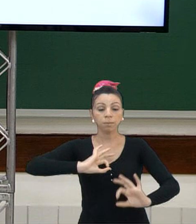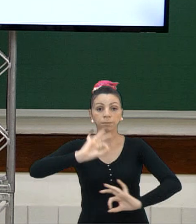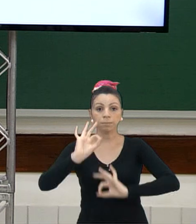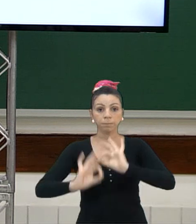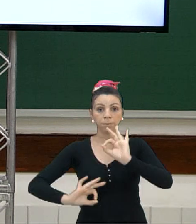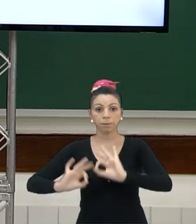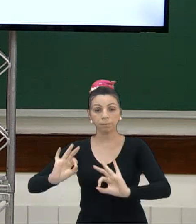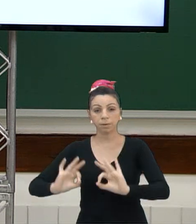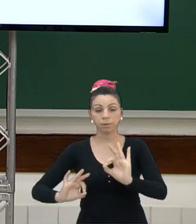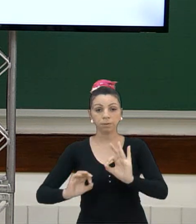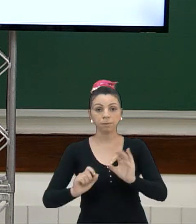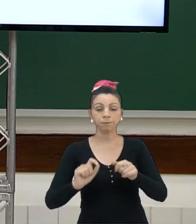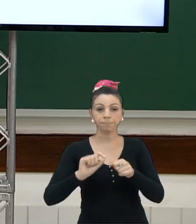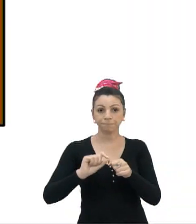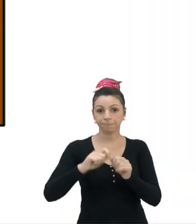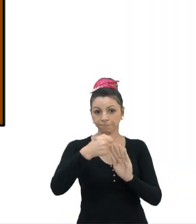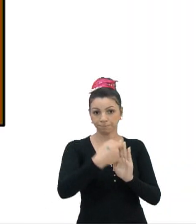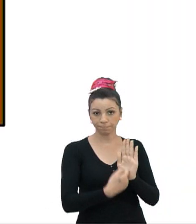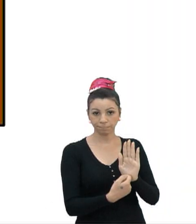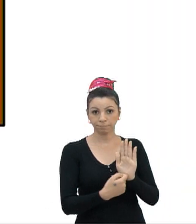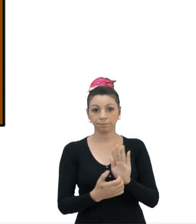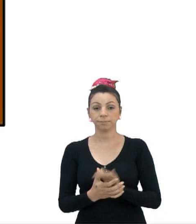preparação dessa nossa produção textual.